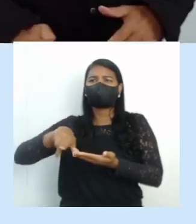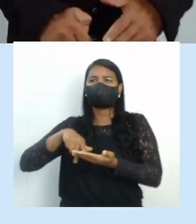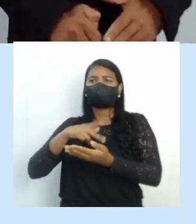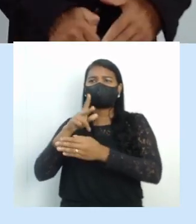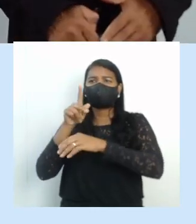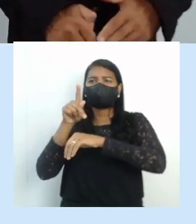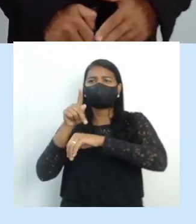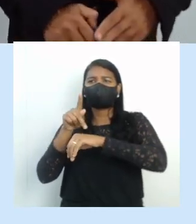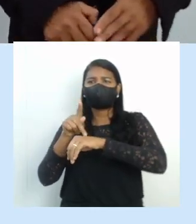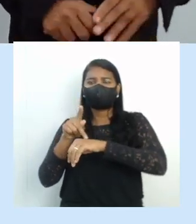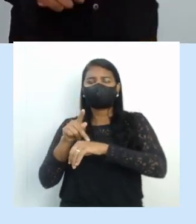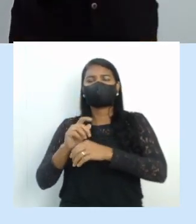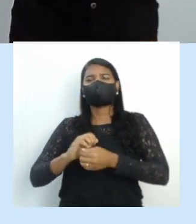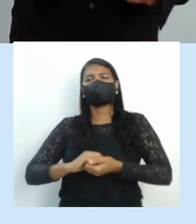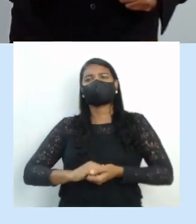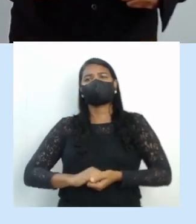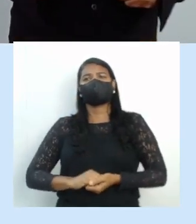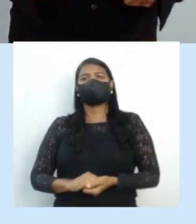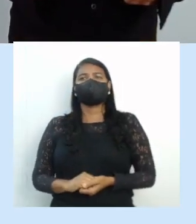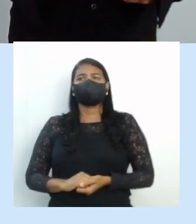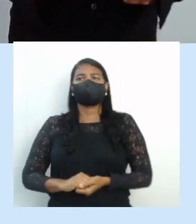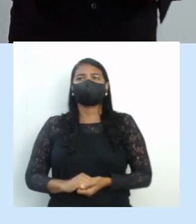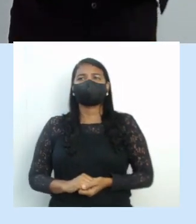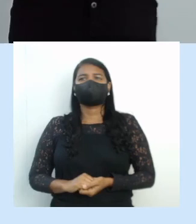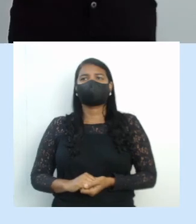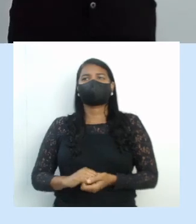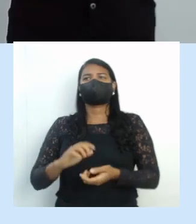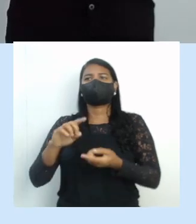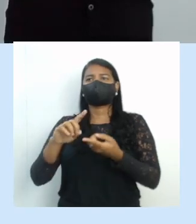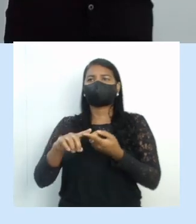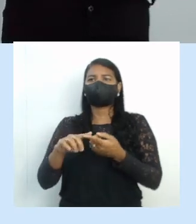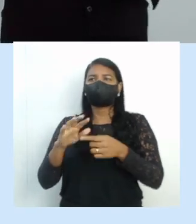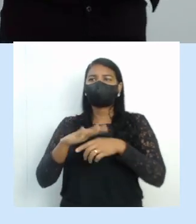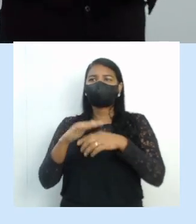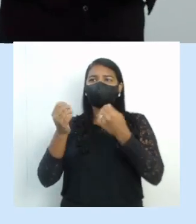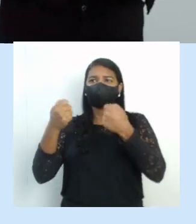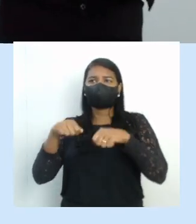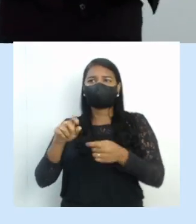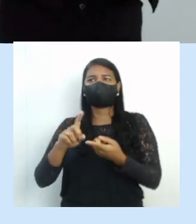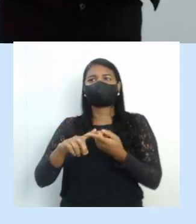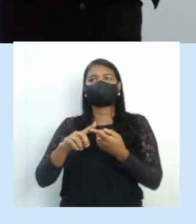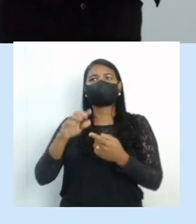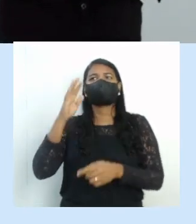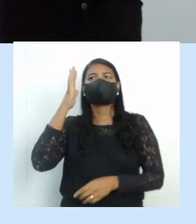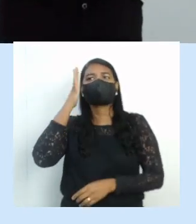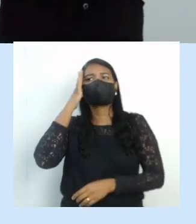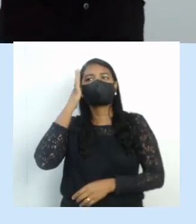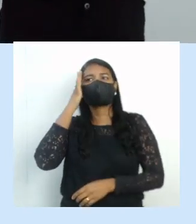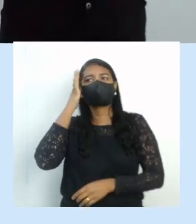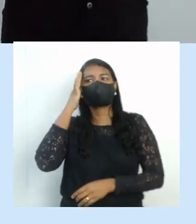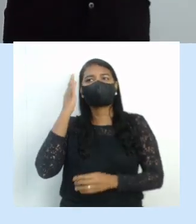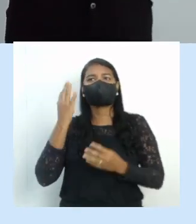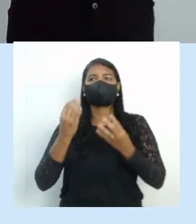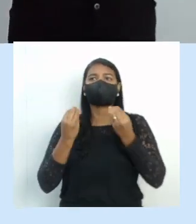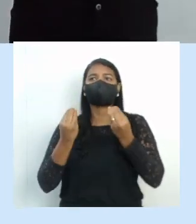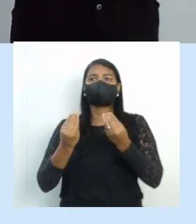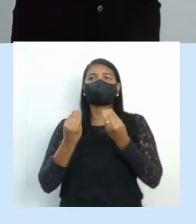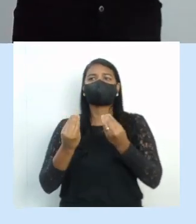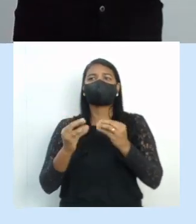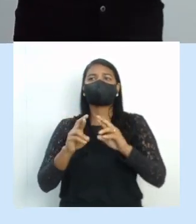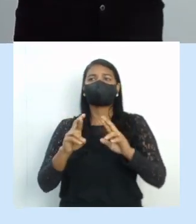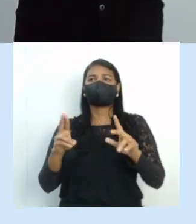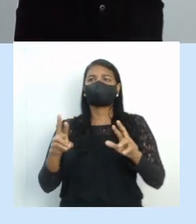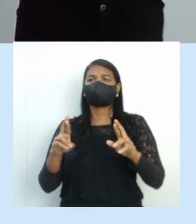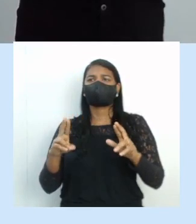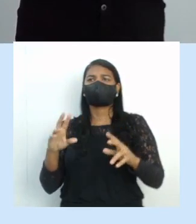suas composições. Além disso, né, é possível também entender como os diferentes